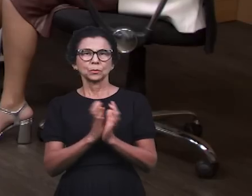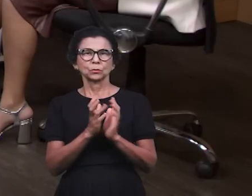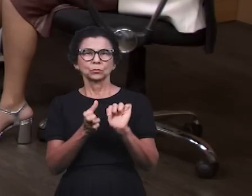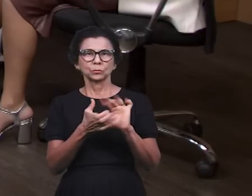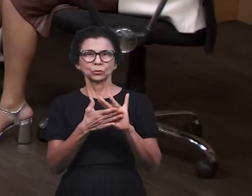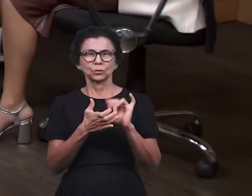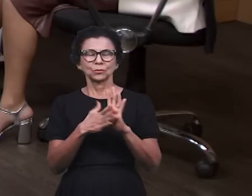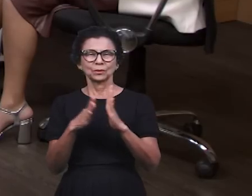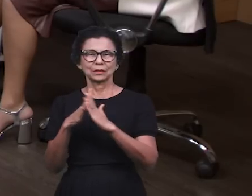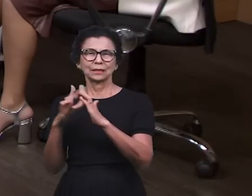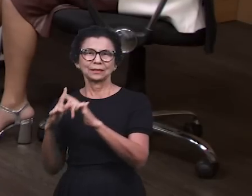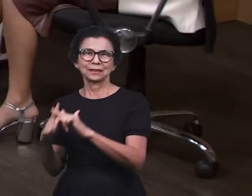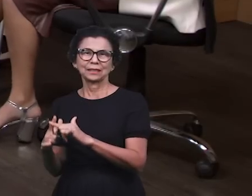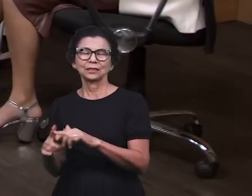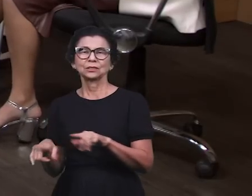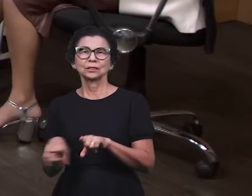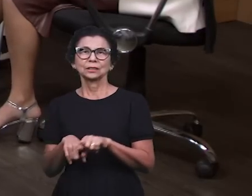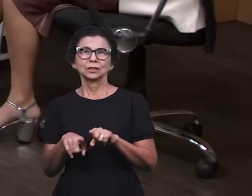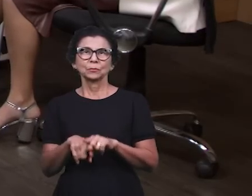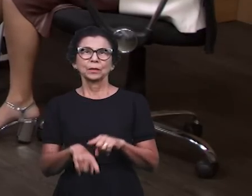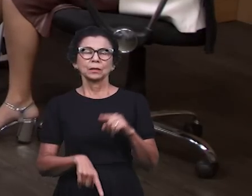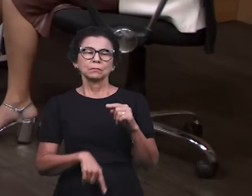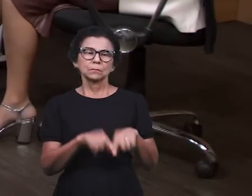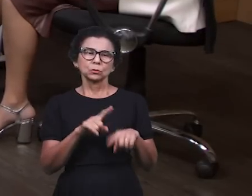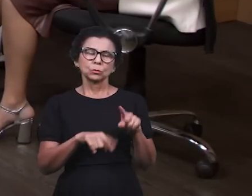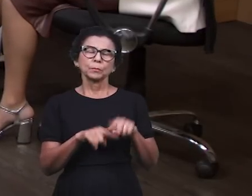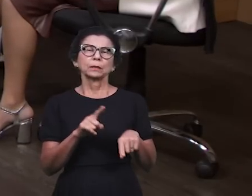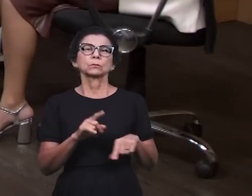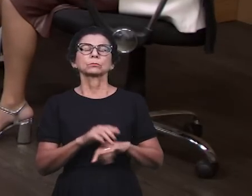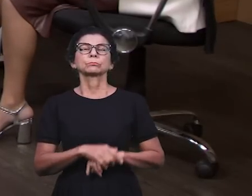a sua pergunta. Instrumentistas.